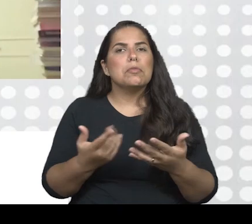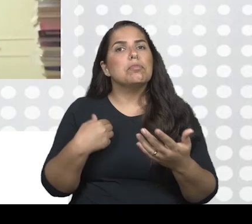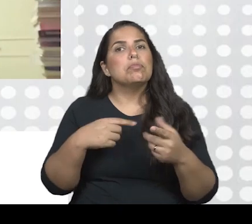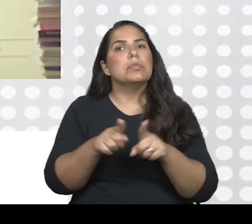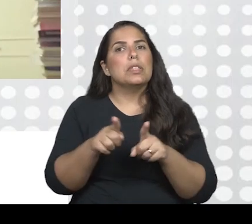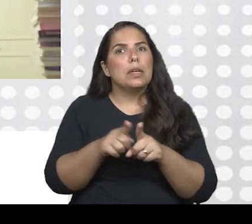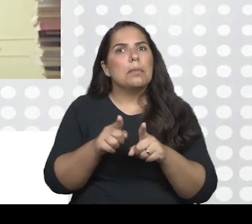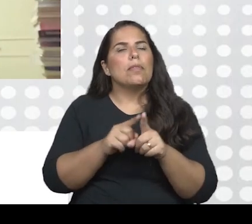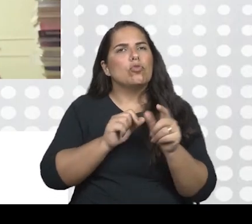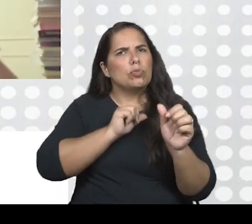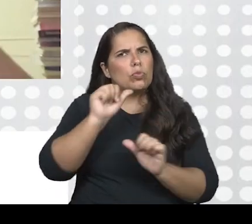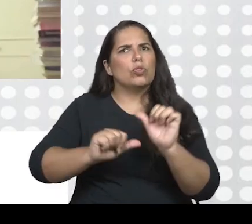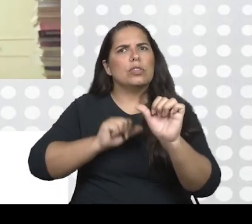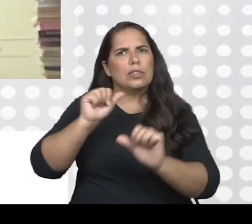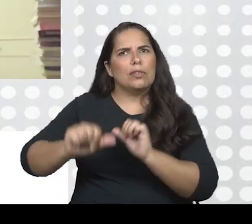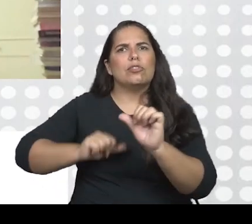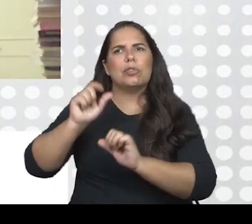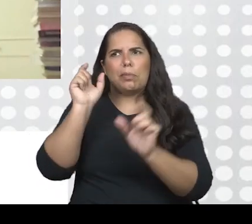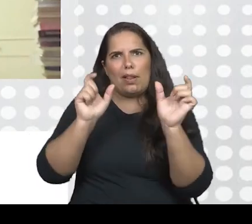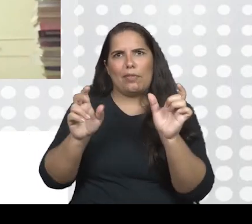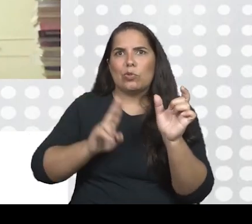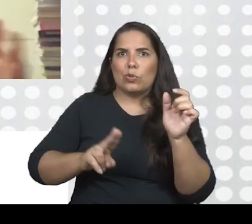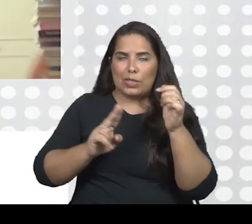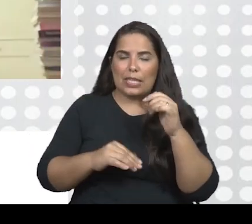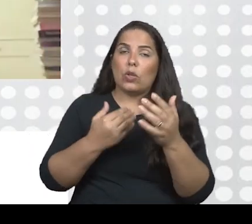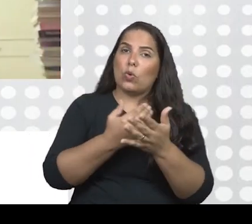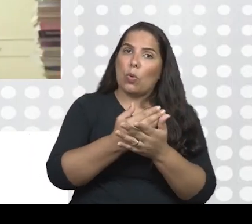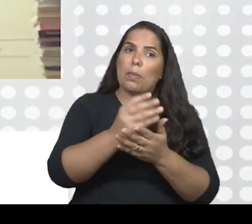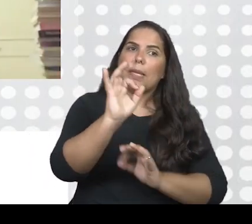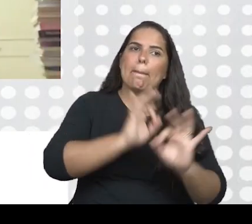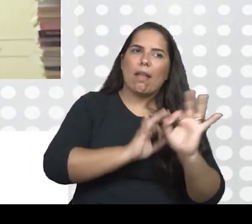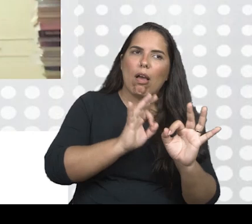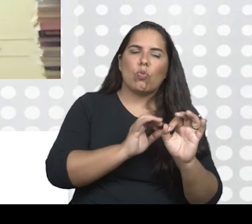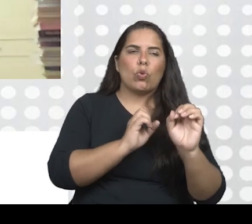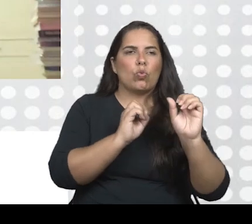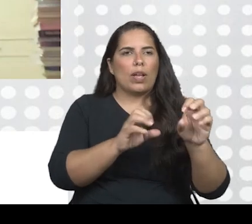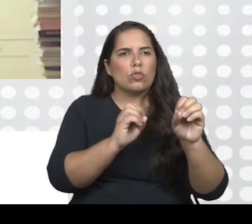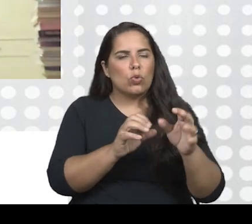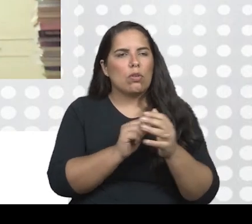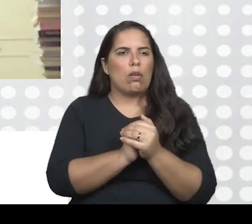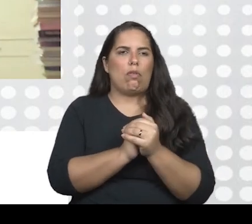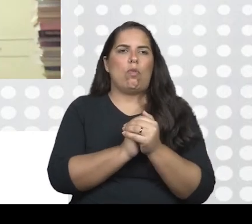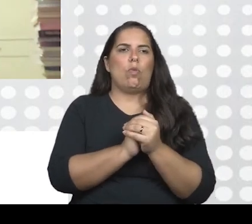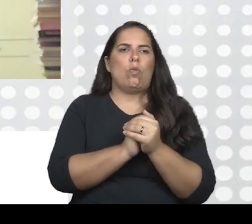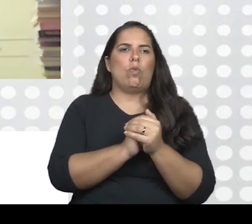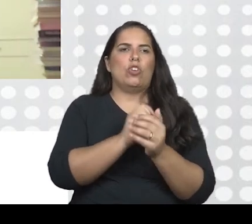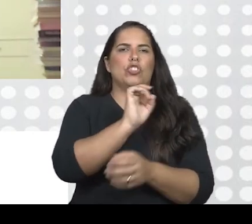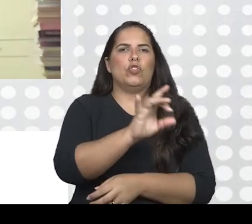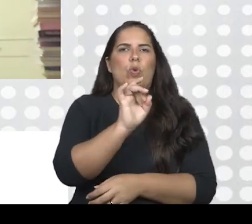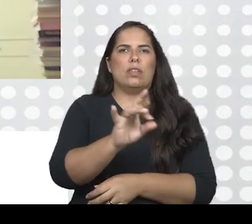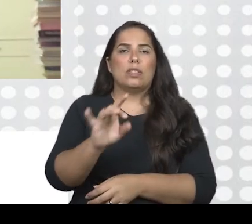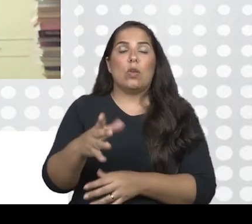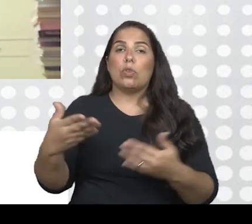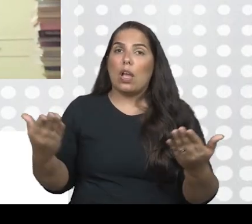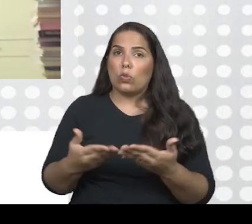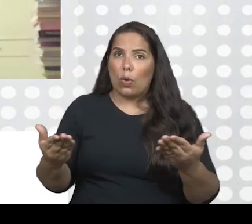eu também fui modificando o termo usado. Então, iniciei com plano educacional individualizado